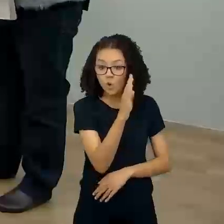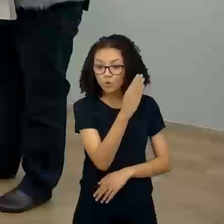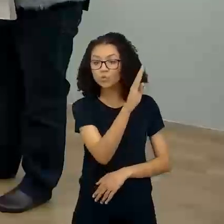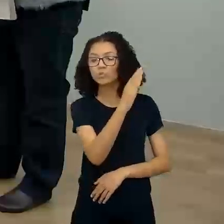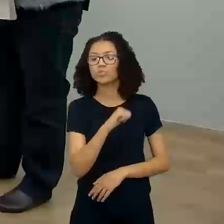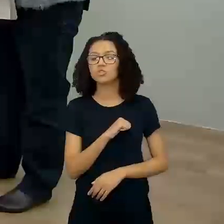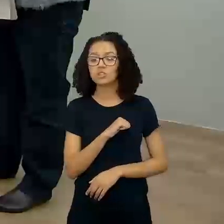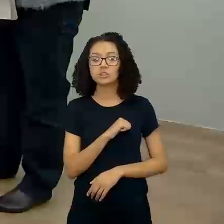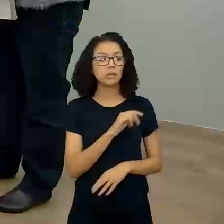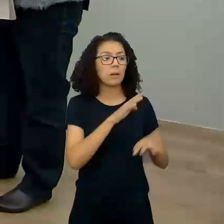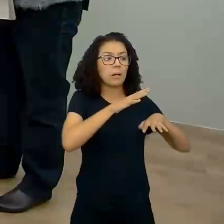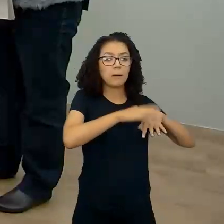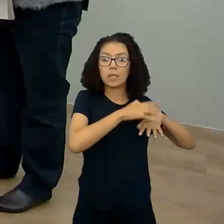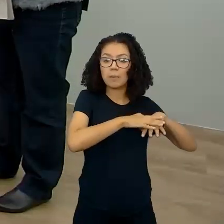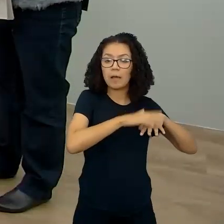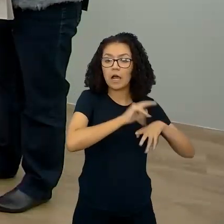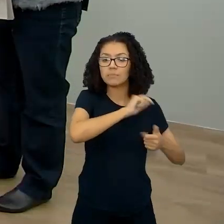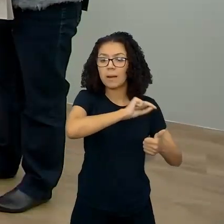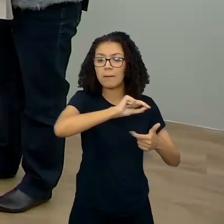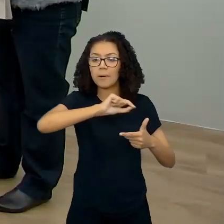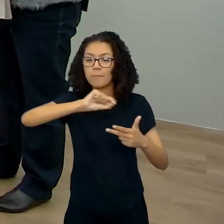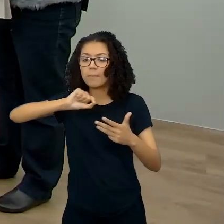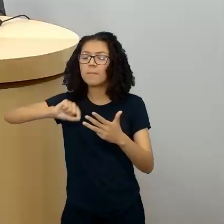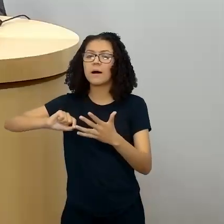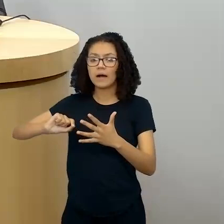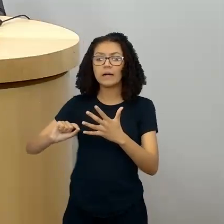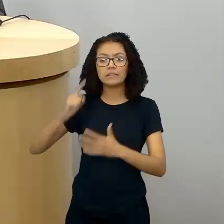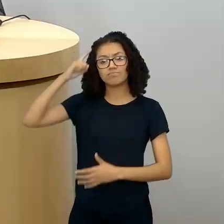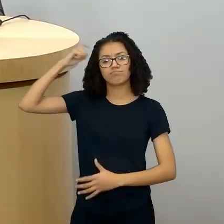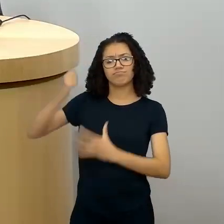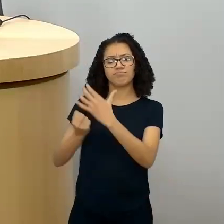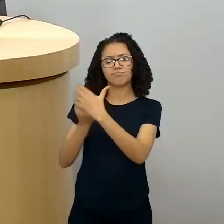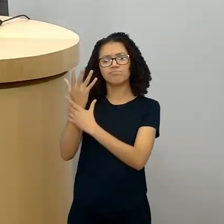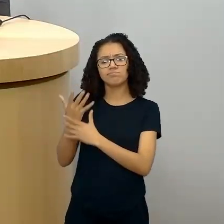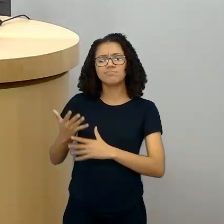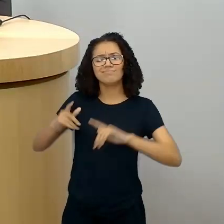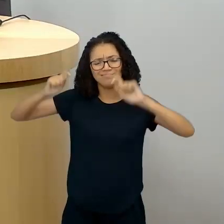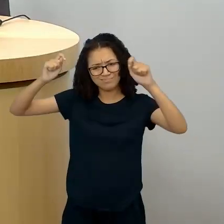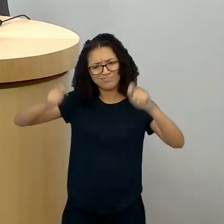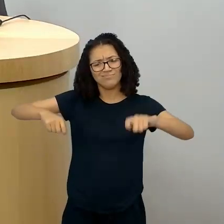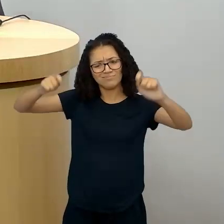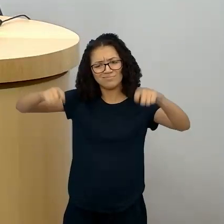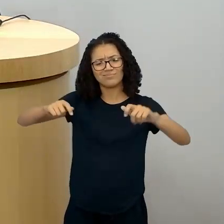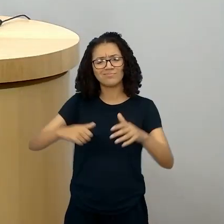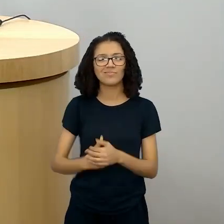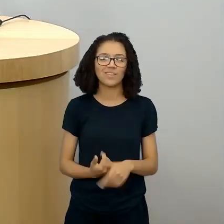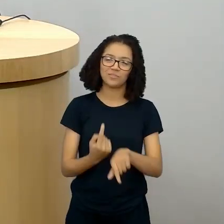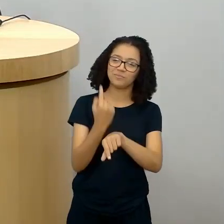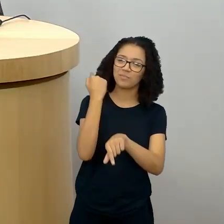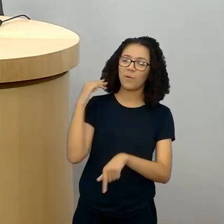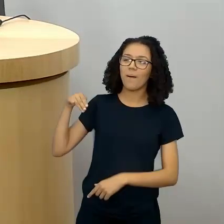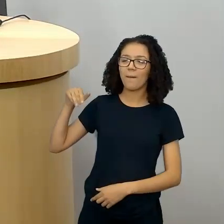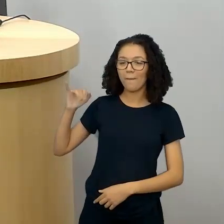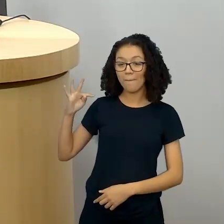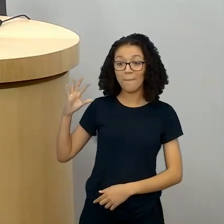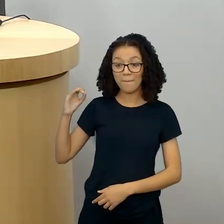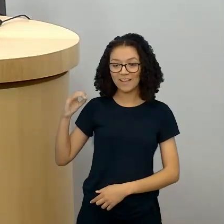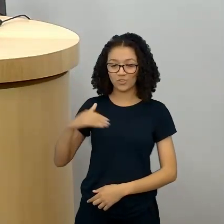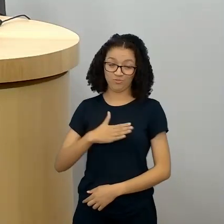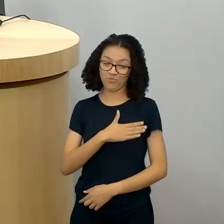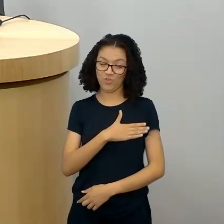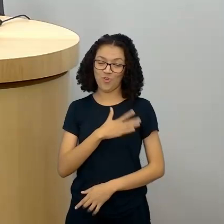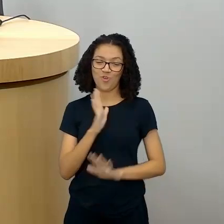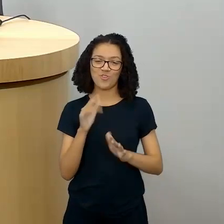componentes. E é importante a gente focar nisso. E um outro mito que eu gosto muito é que